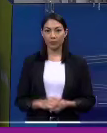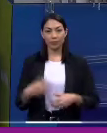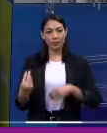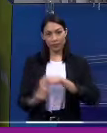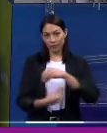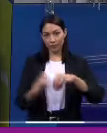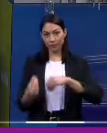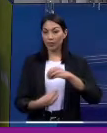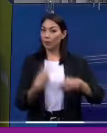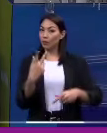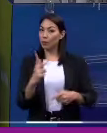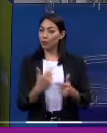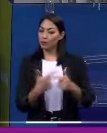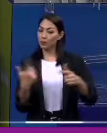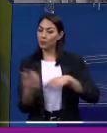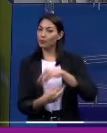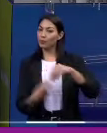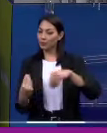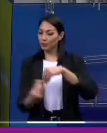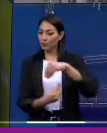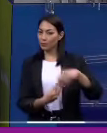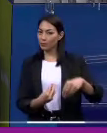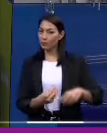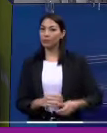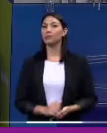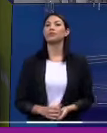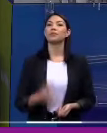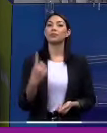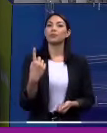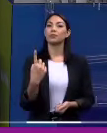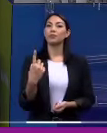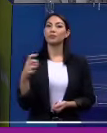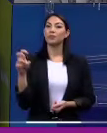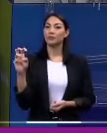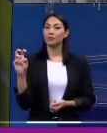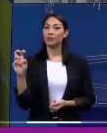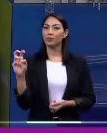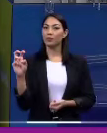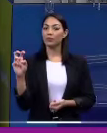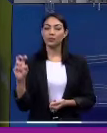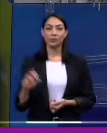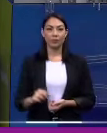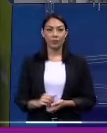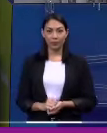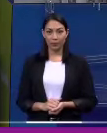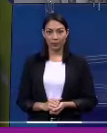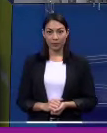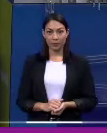Globo girando, sua sorte girando. Número 15.